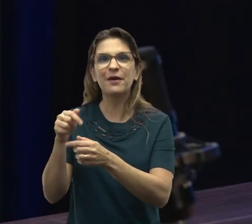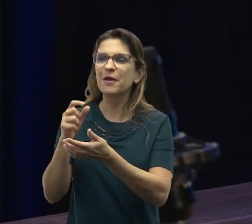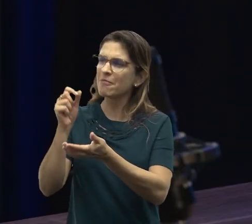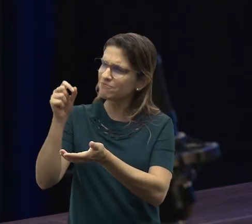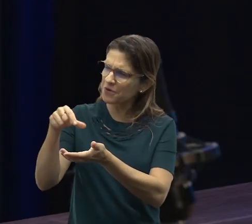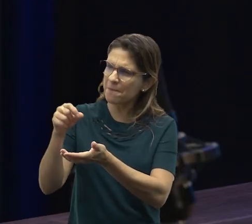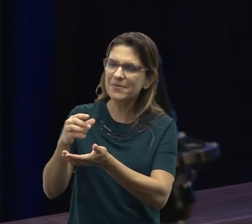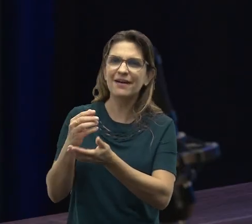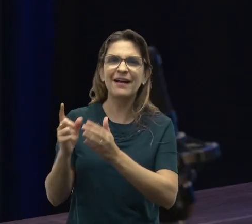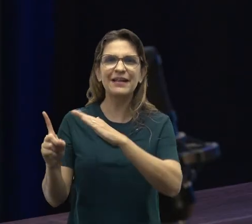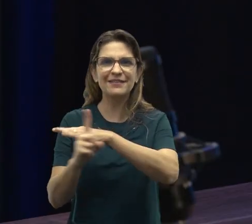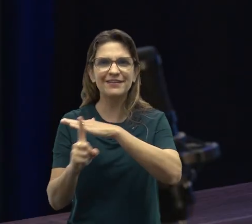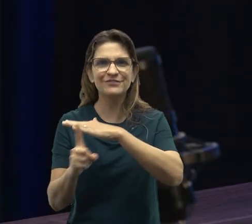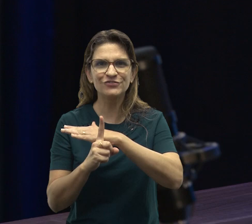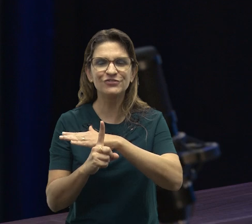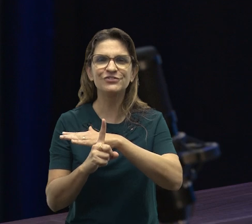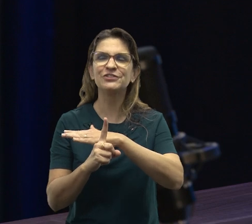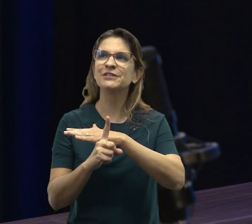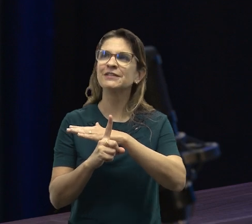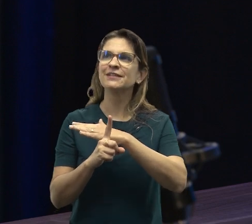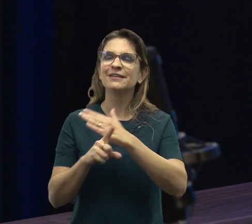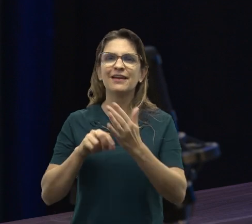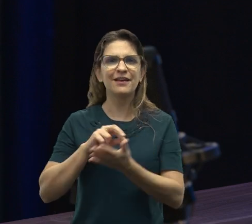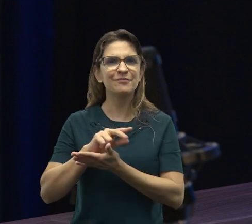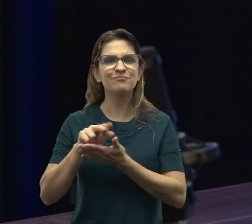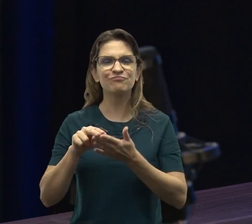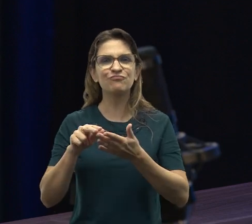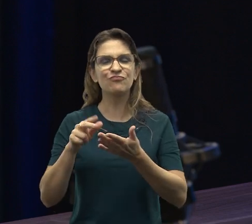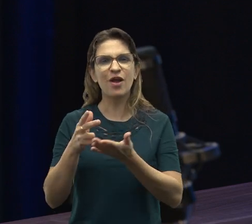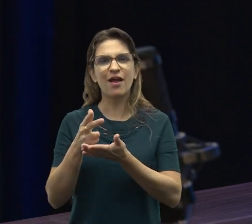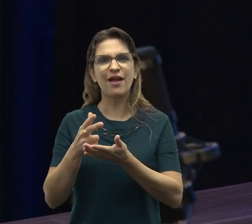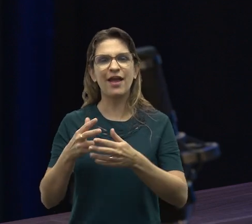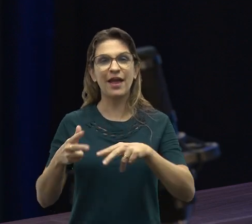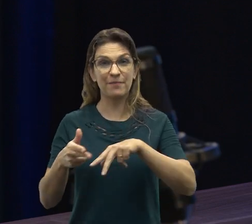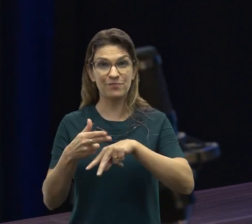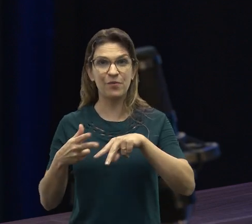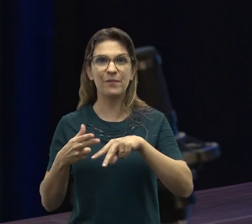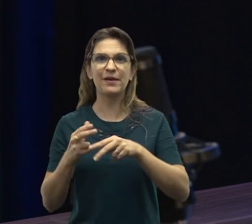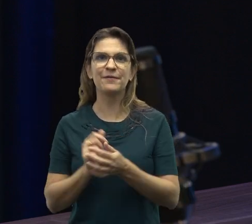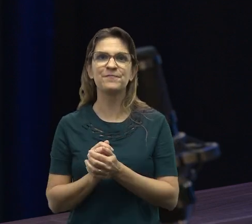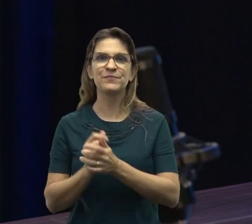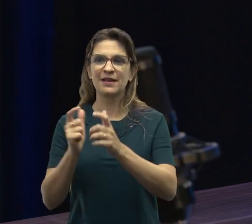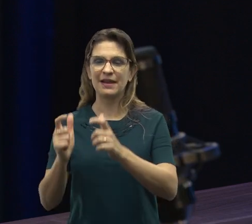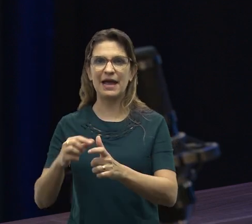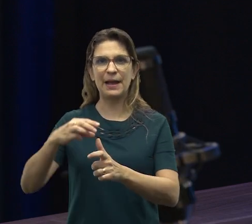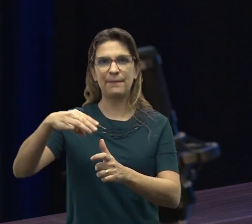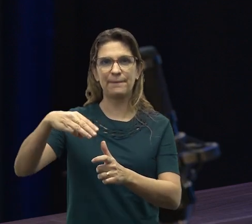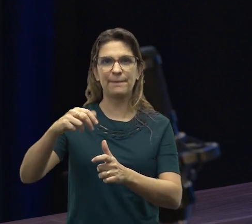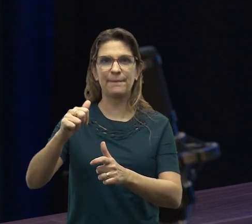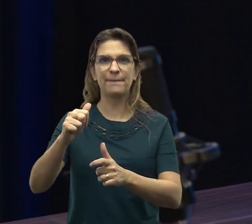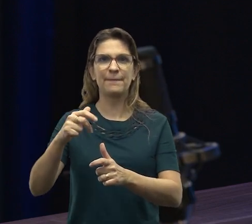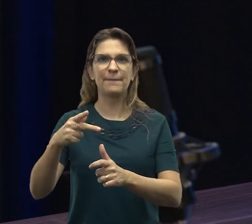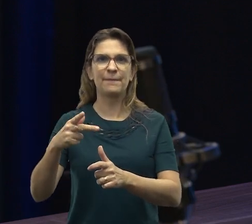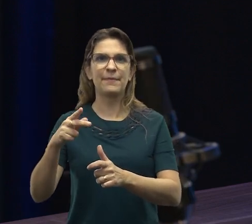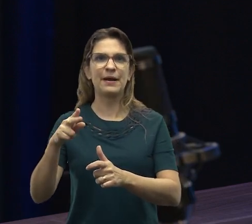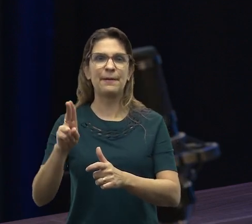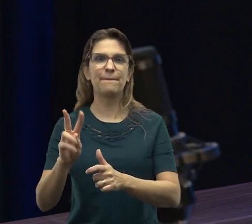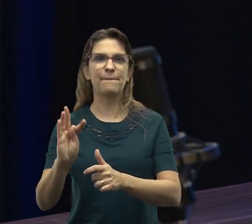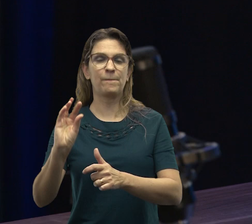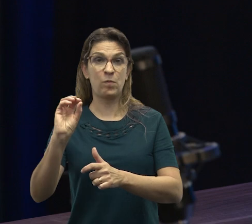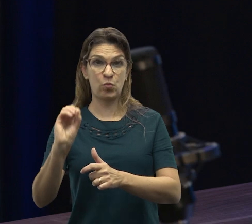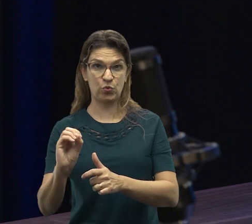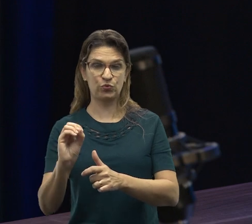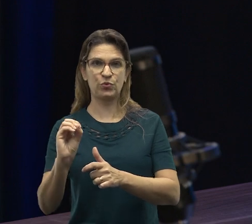lá a gente atendeu na região da periferia de Maputo, né, que é a capital de Moçambique, em